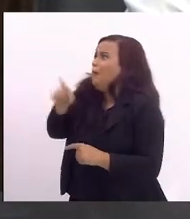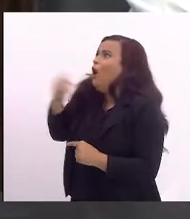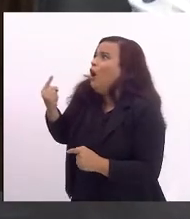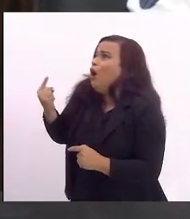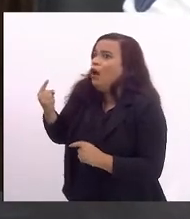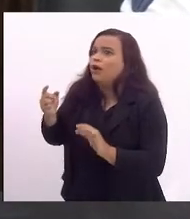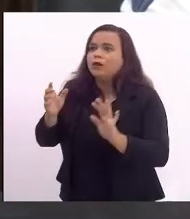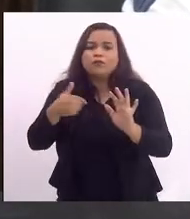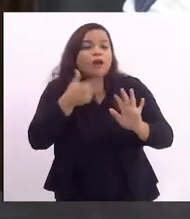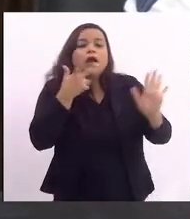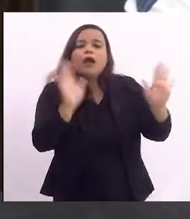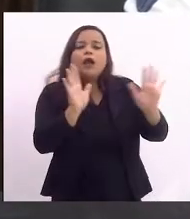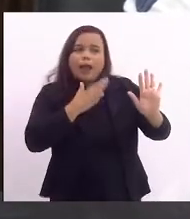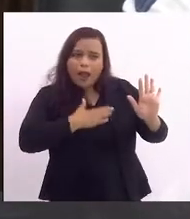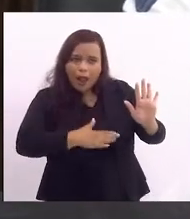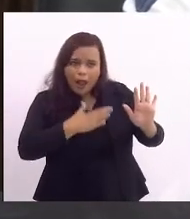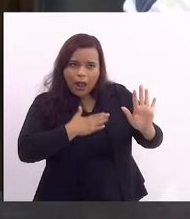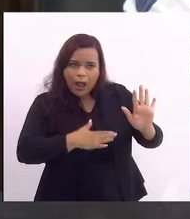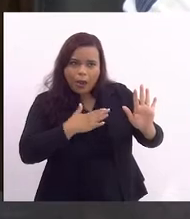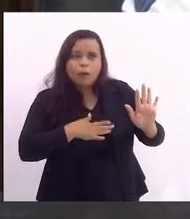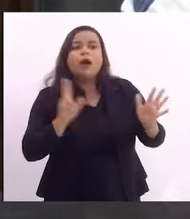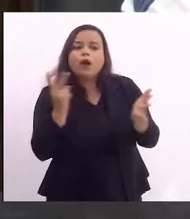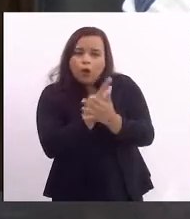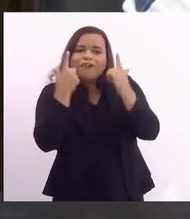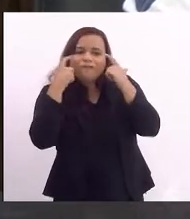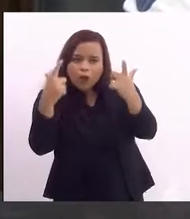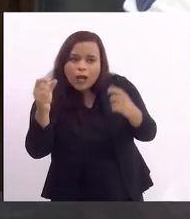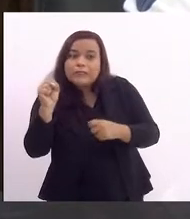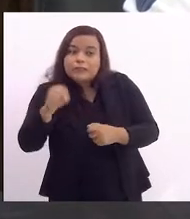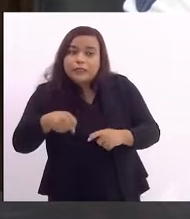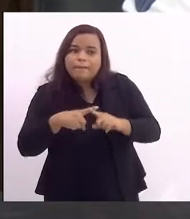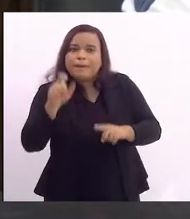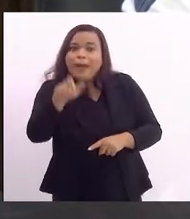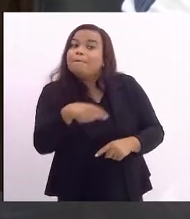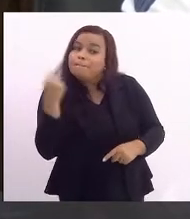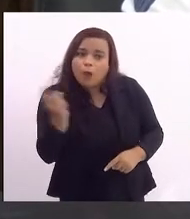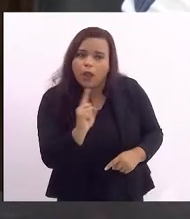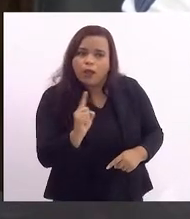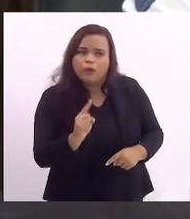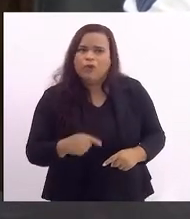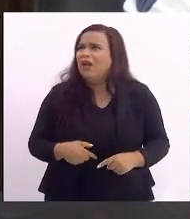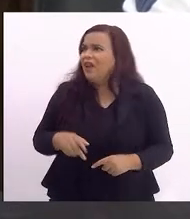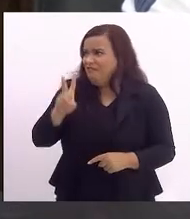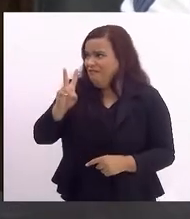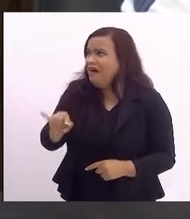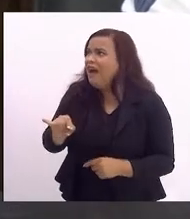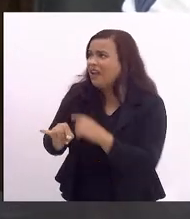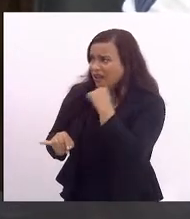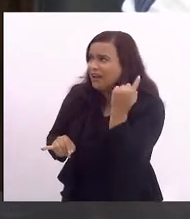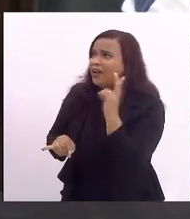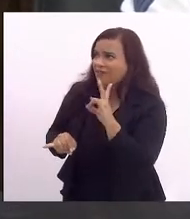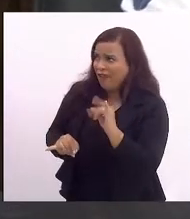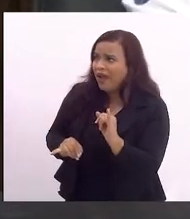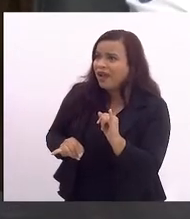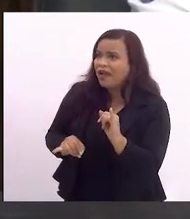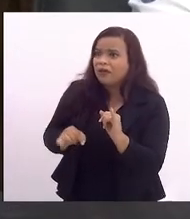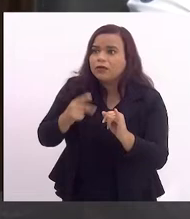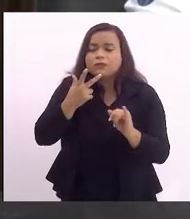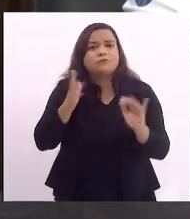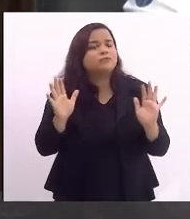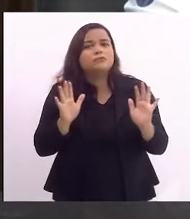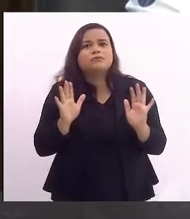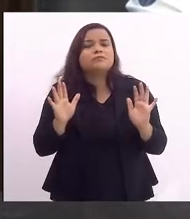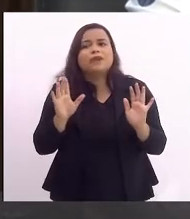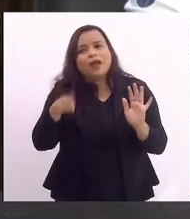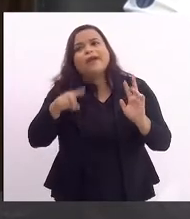sim. Mas isso ainda não aconteceu. Aí ele, mas vai acontecer? E é sobre isso mesmo.